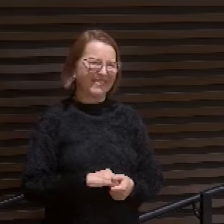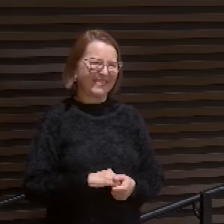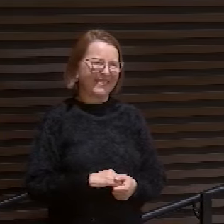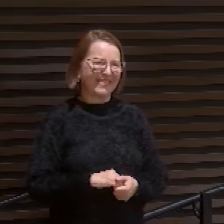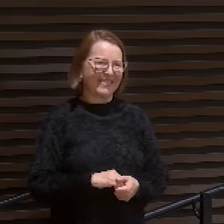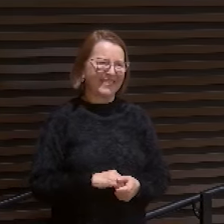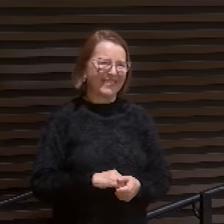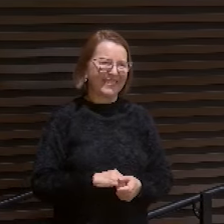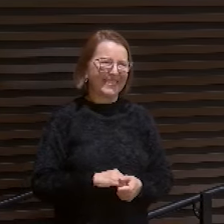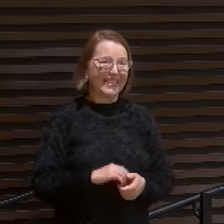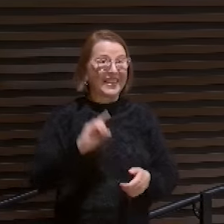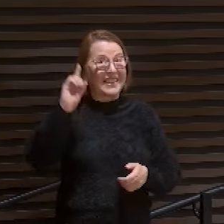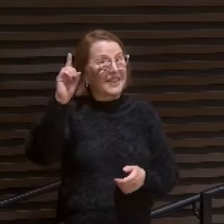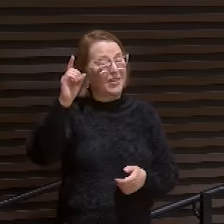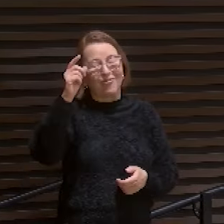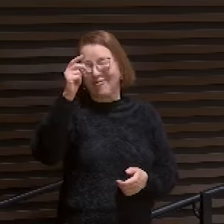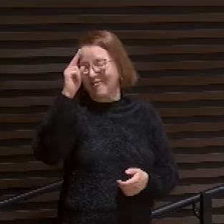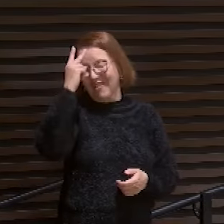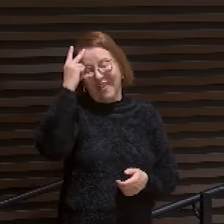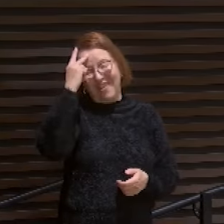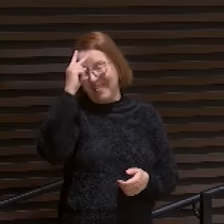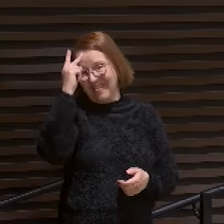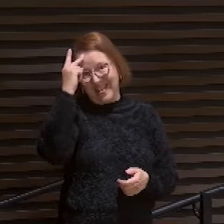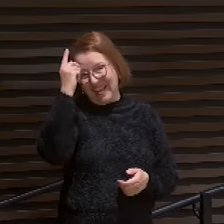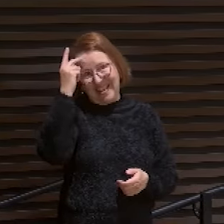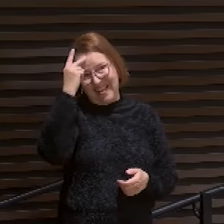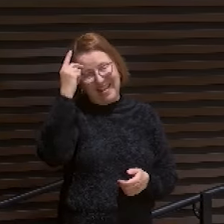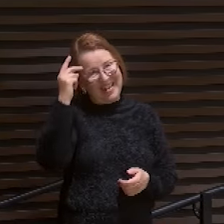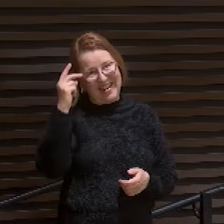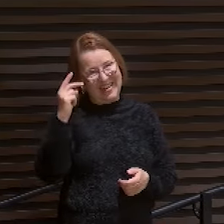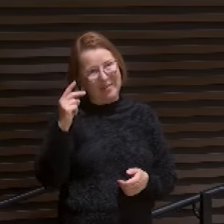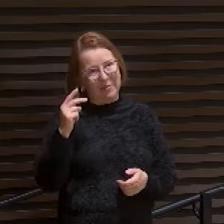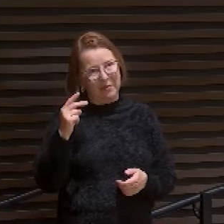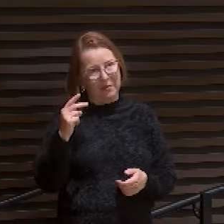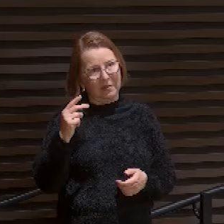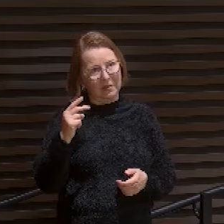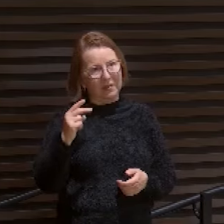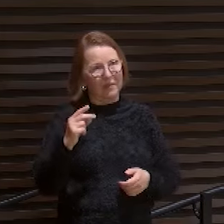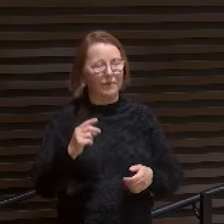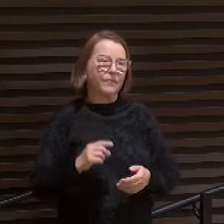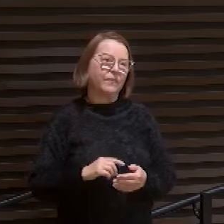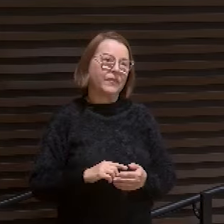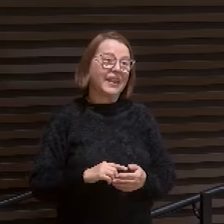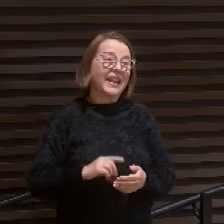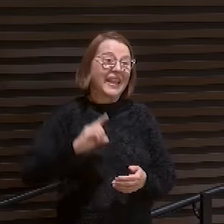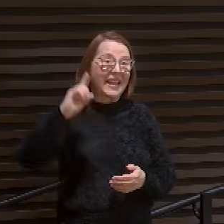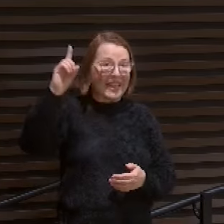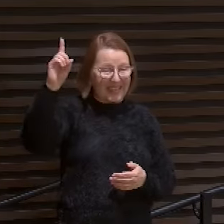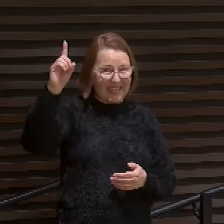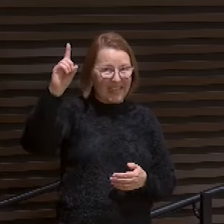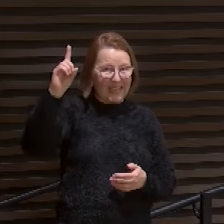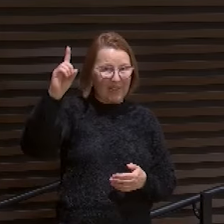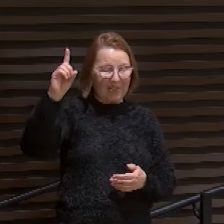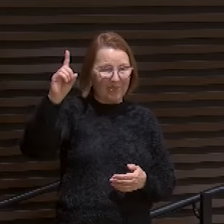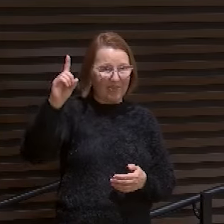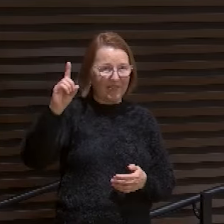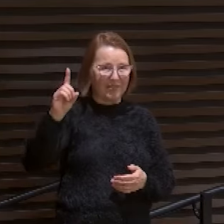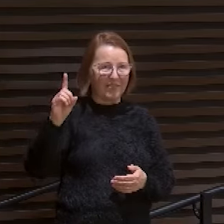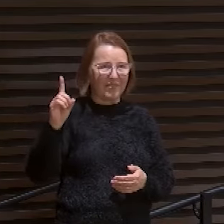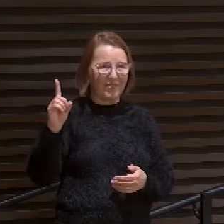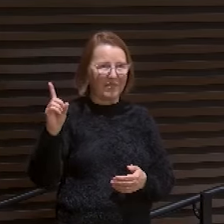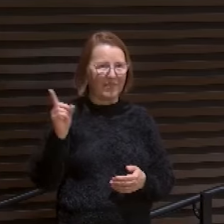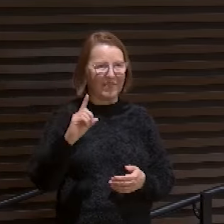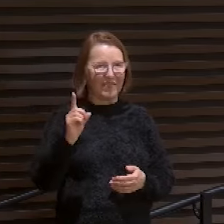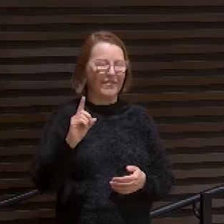Eu não me lembro mais. Não é que Deus tem amnésia, é que Ele não contabiliza aquilo que já foi